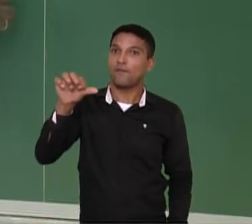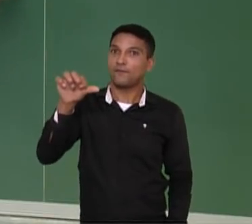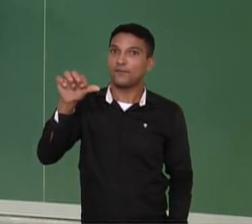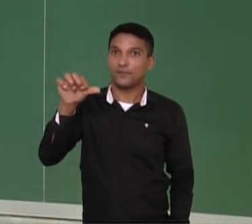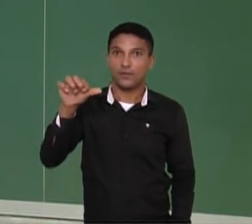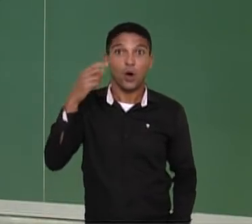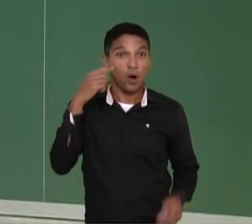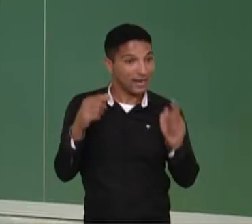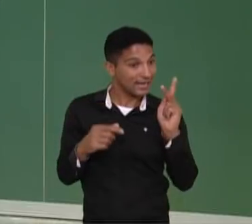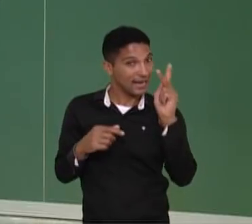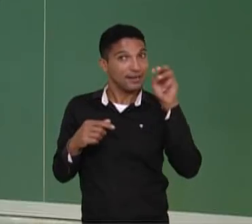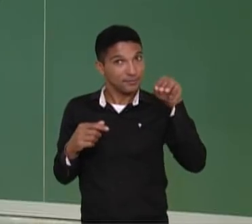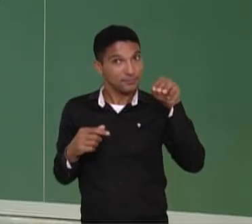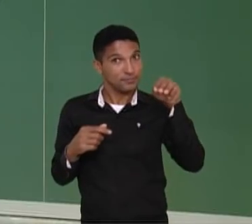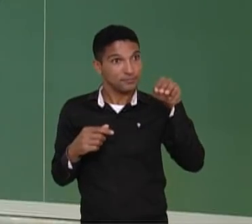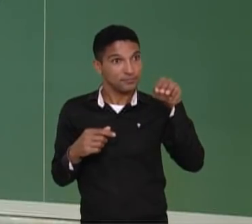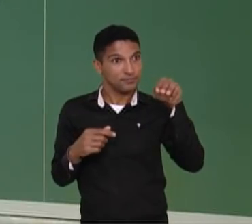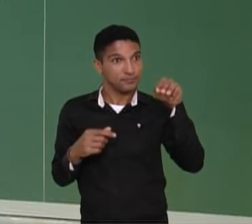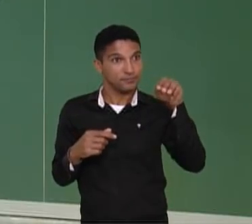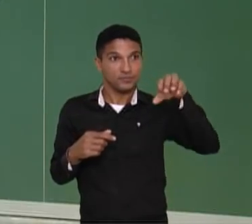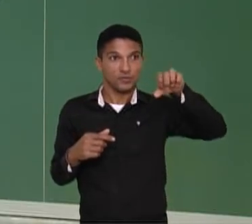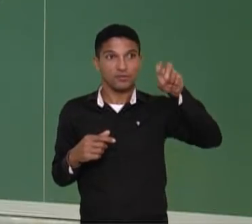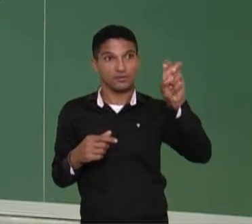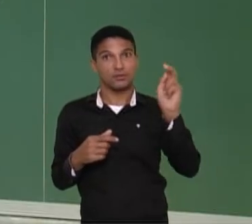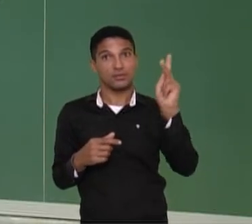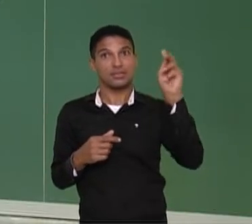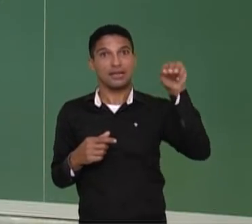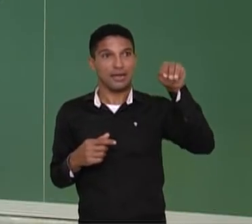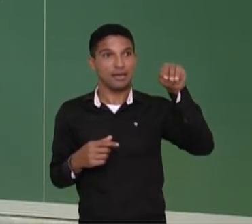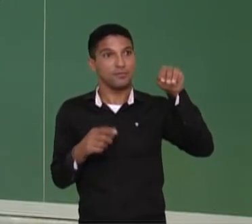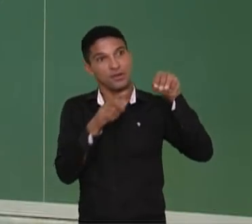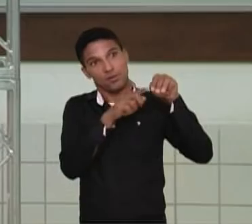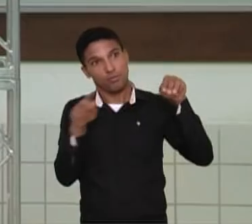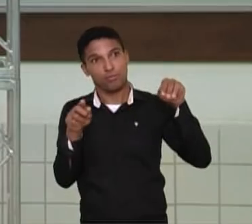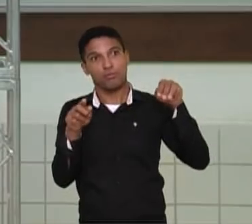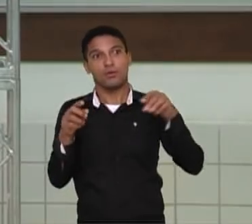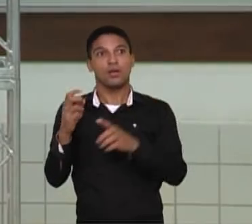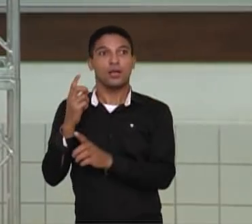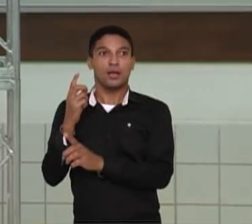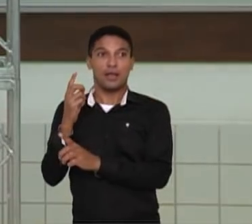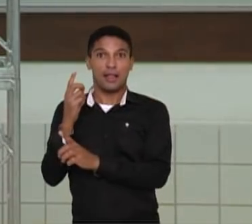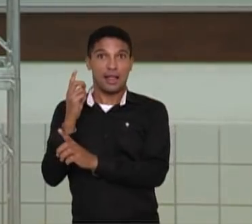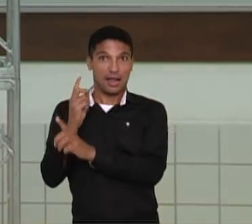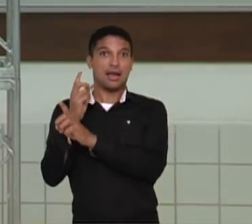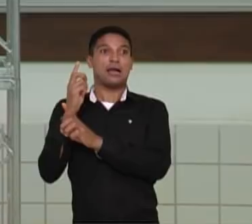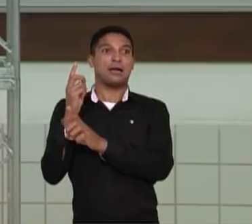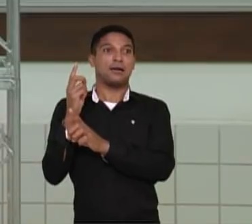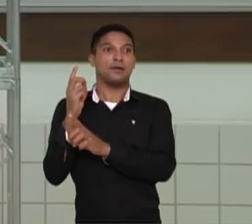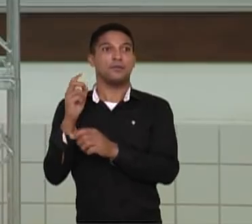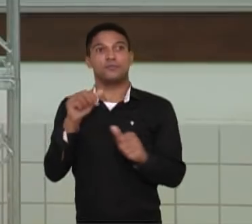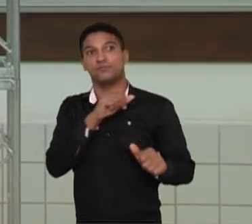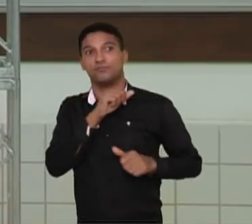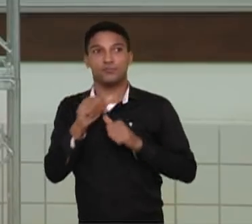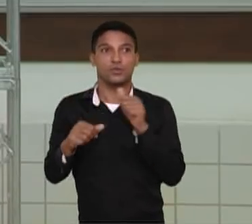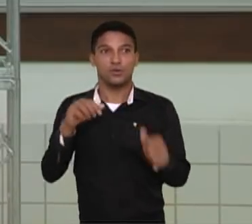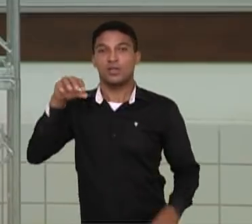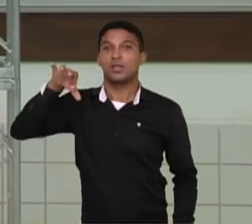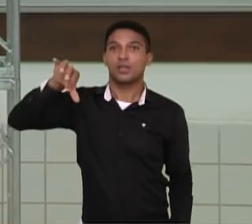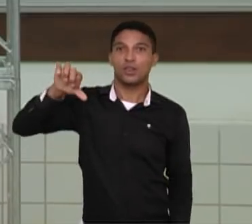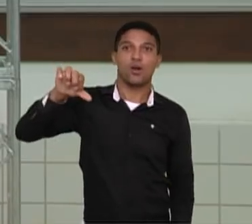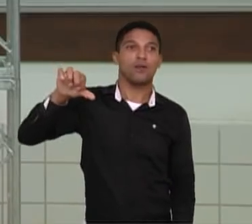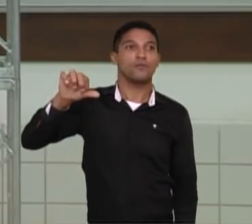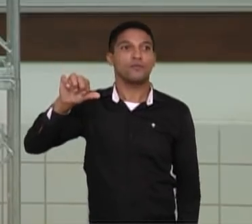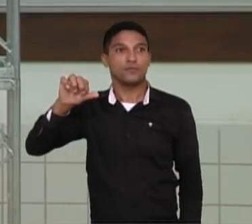centímetros. Ok? Então, eu posso dizer que 1 centímetro no mapa é igual